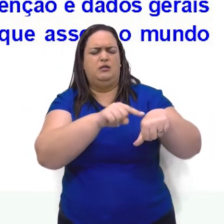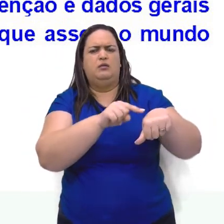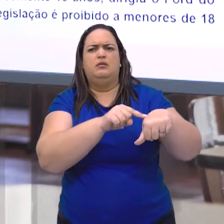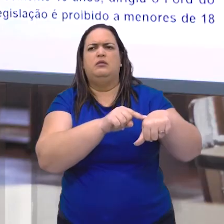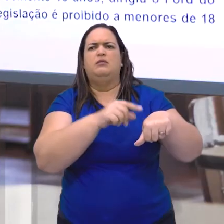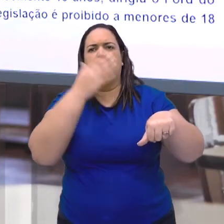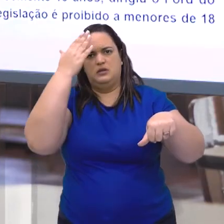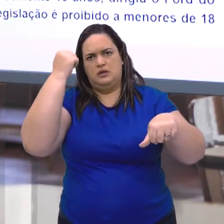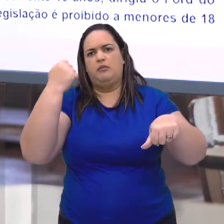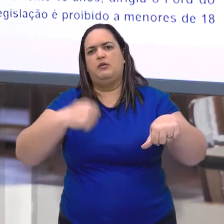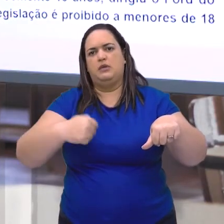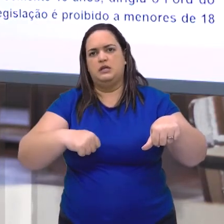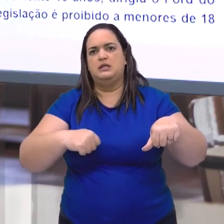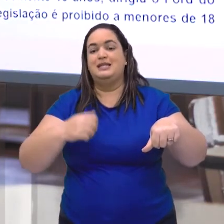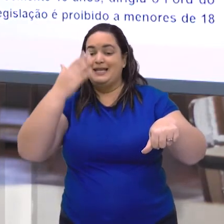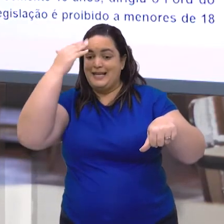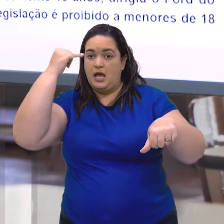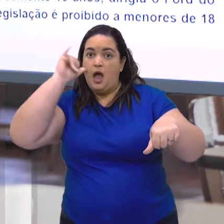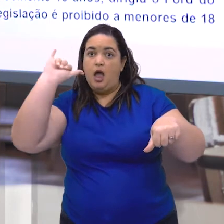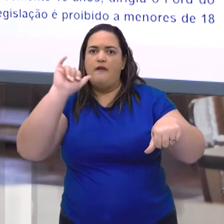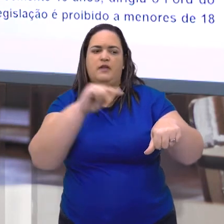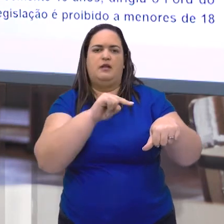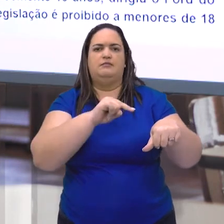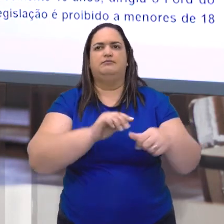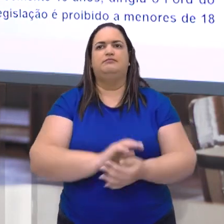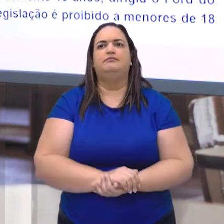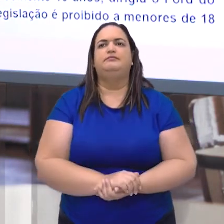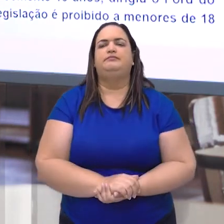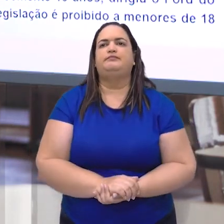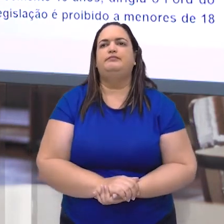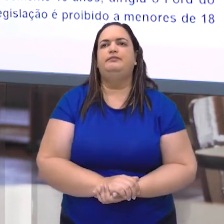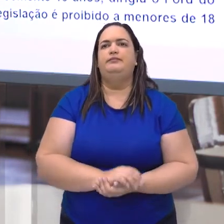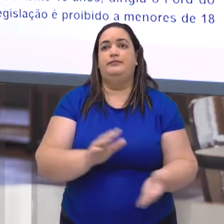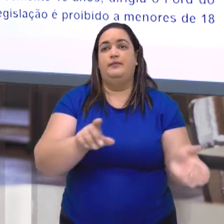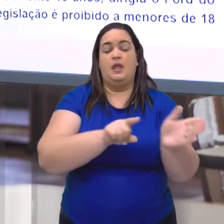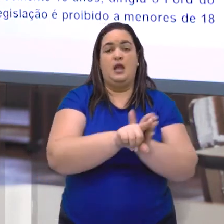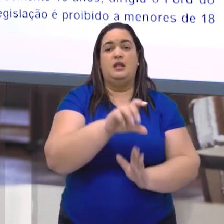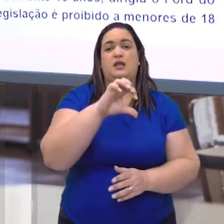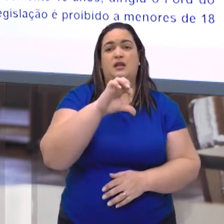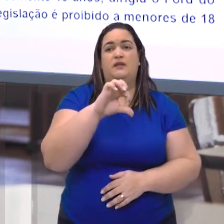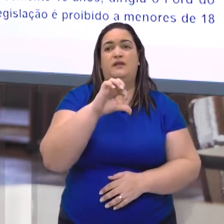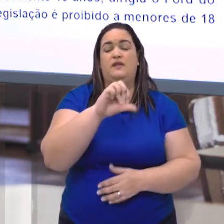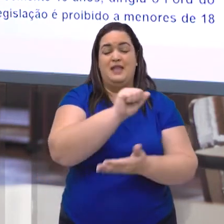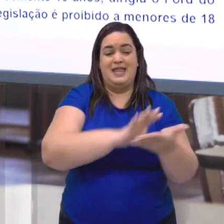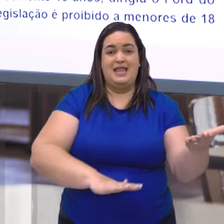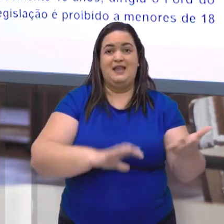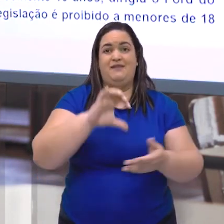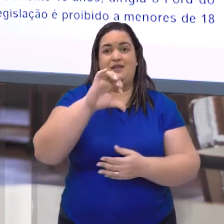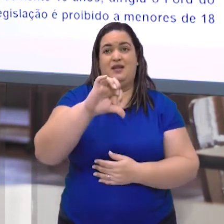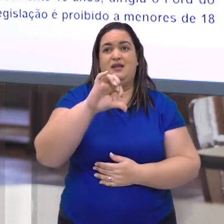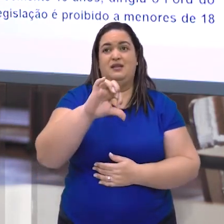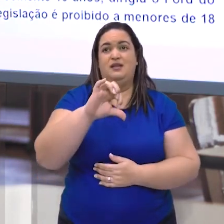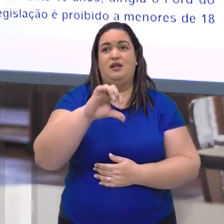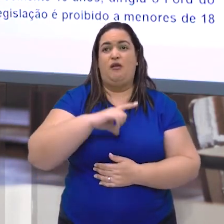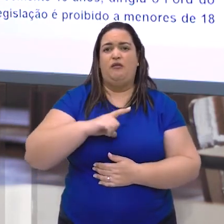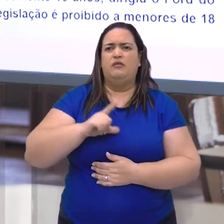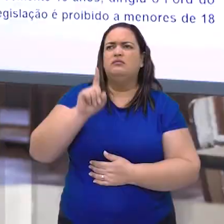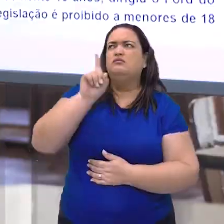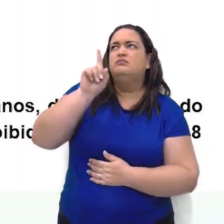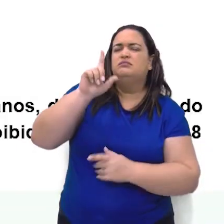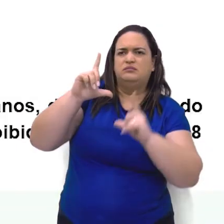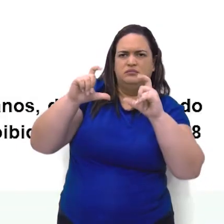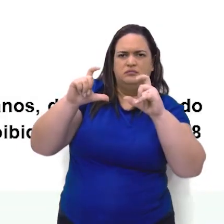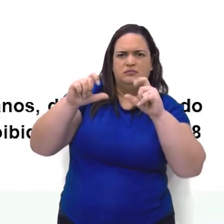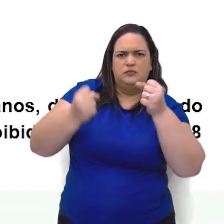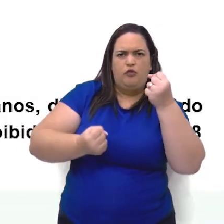dele. A atividade 9, ela veio com uma figura de um carro,